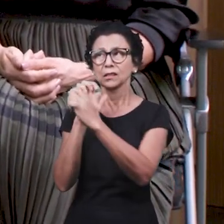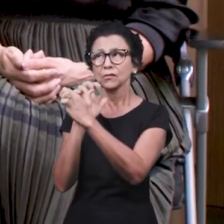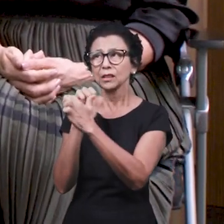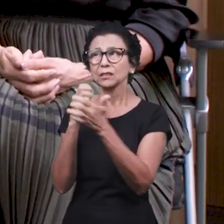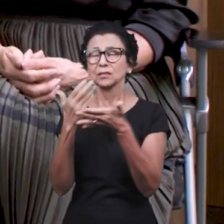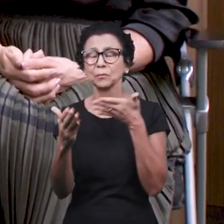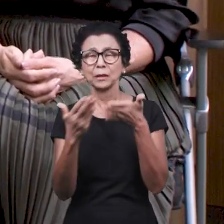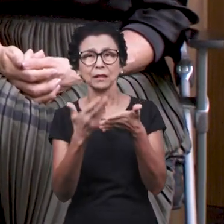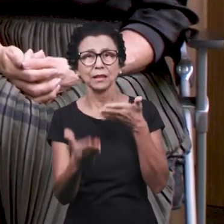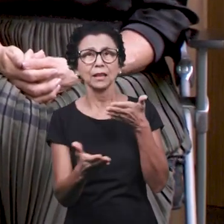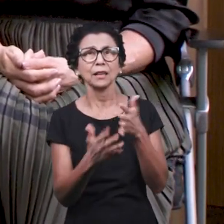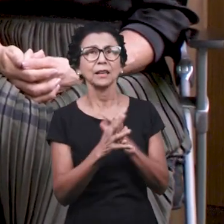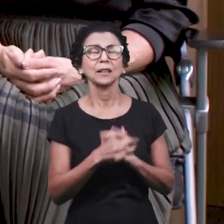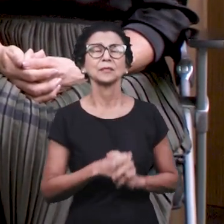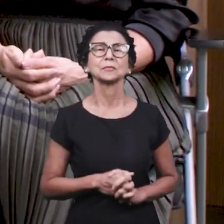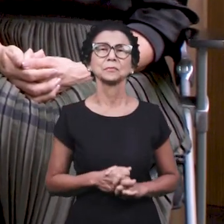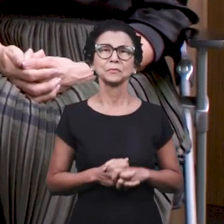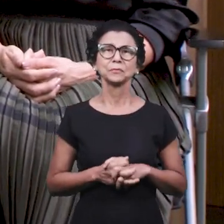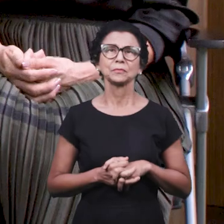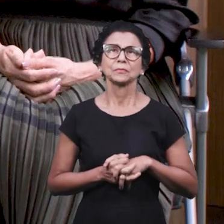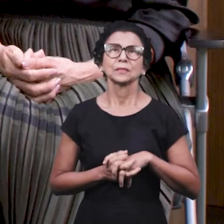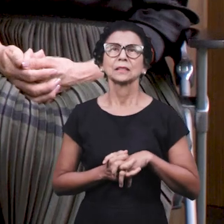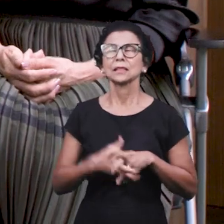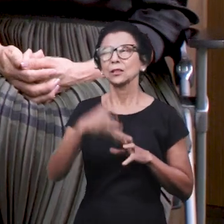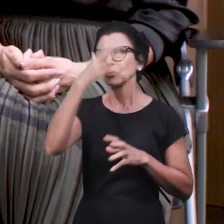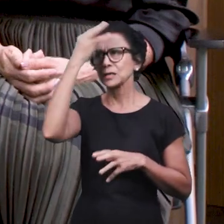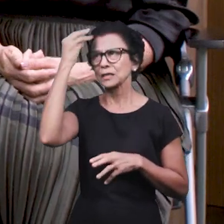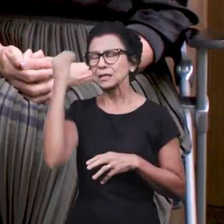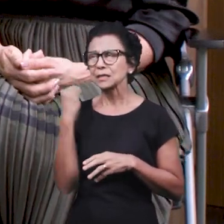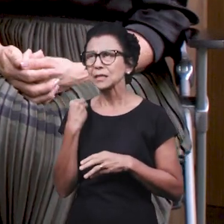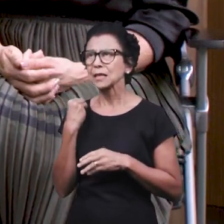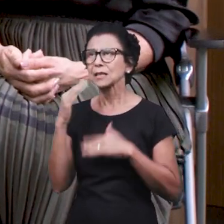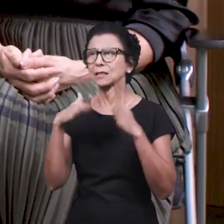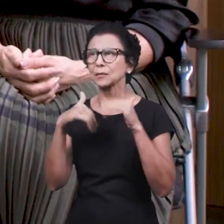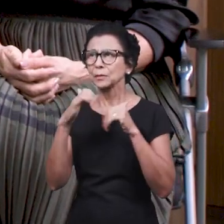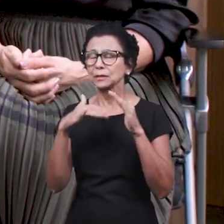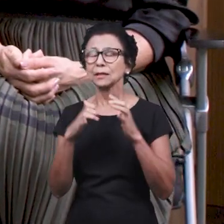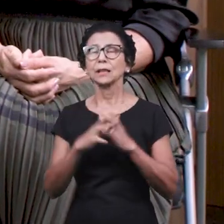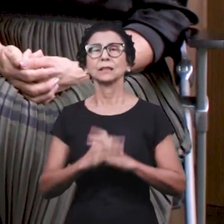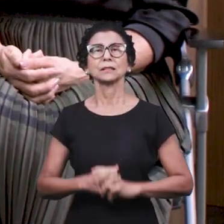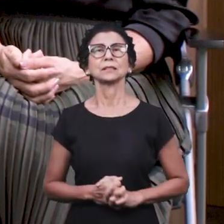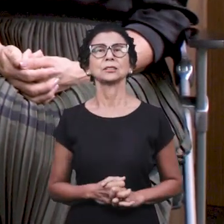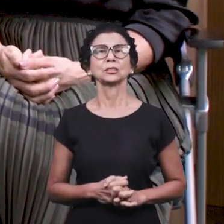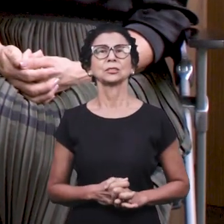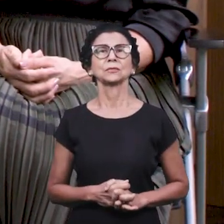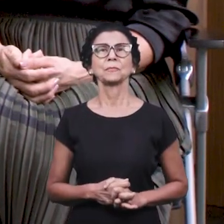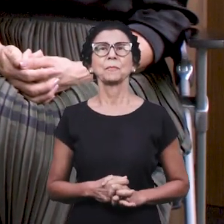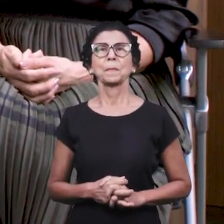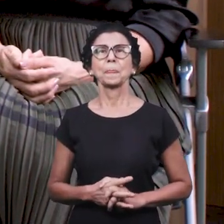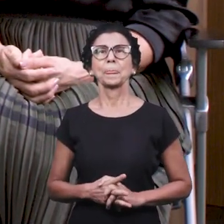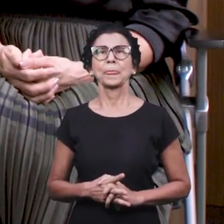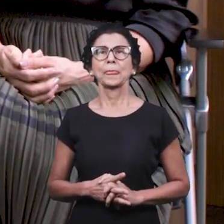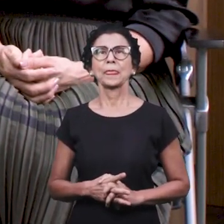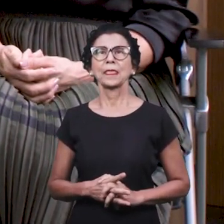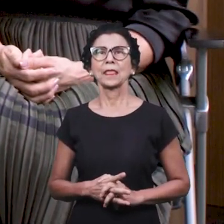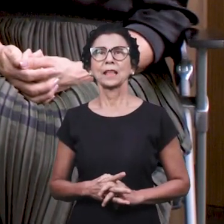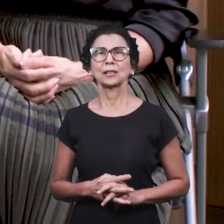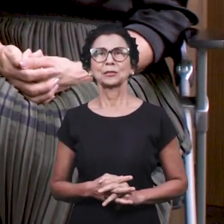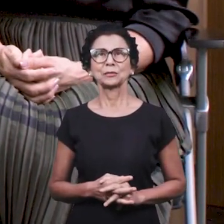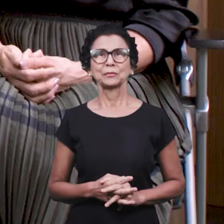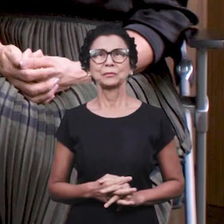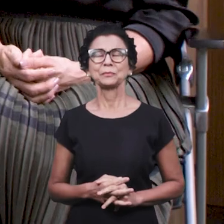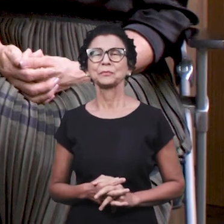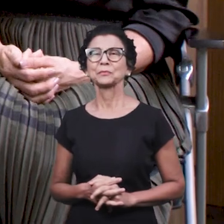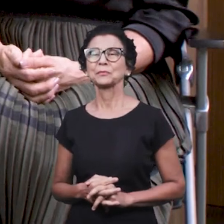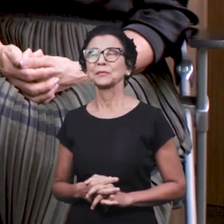perder essa propriedade que eu tenho no instrumento, continuar louvando o nome do Senhor. Enquanto eu estava aqui no Brasil, o Senhor veio, estendeu a mão dele e deu